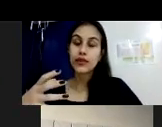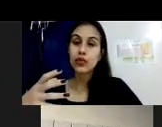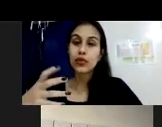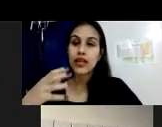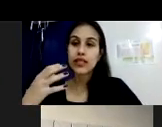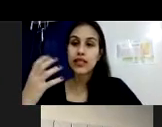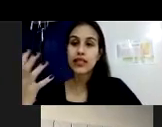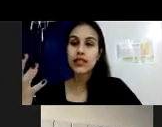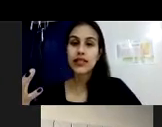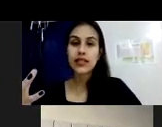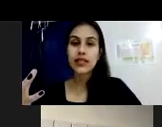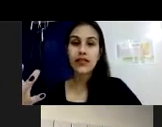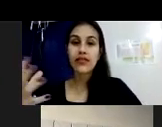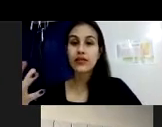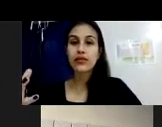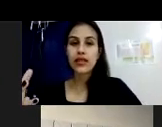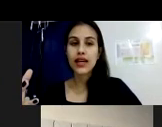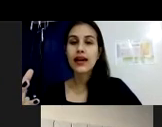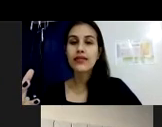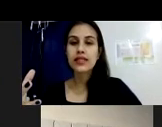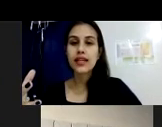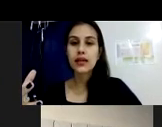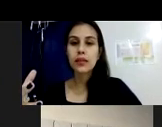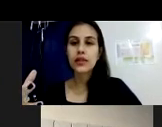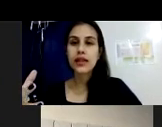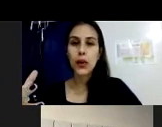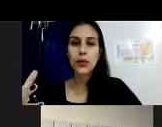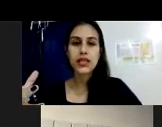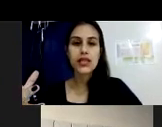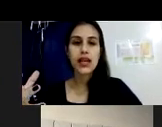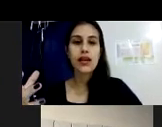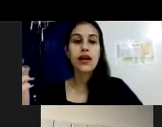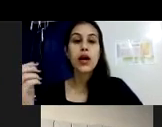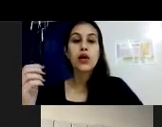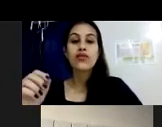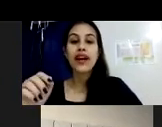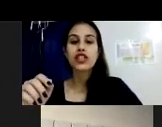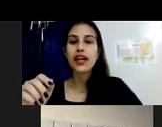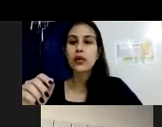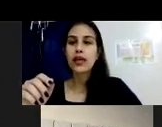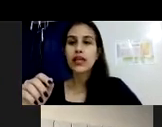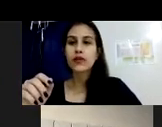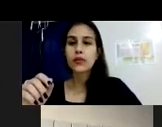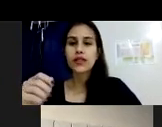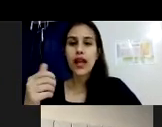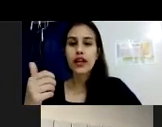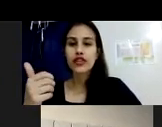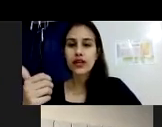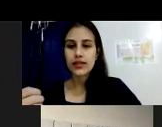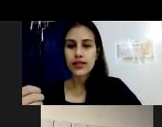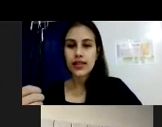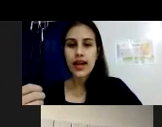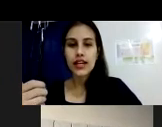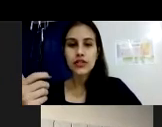essas fraturas, esses eventos graves, né, que podem acontecer, vai gerar o que nesse